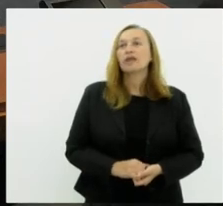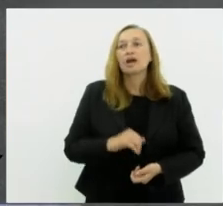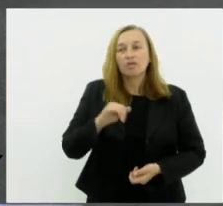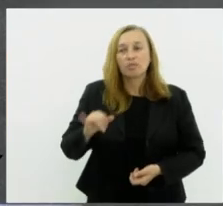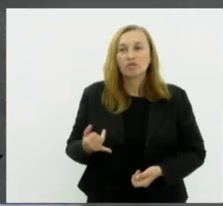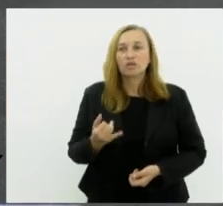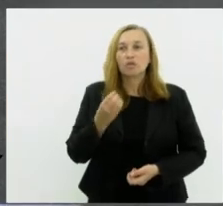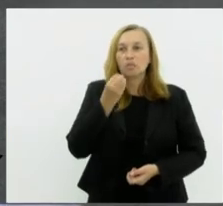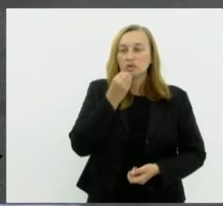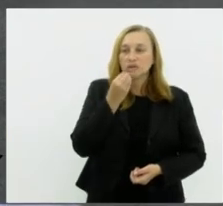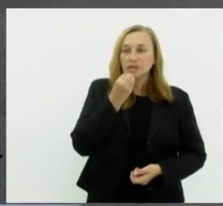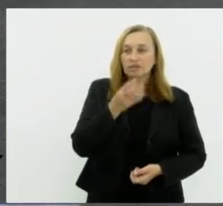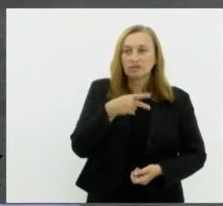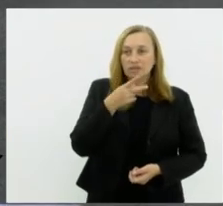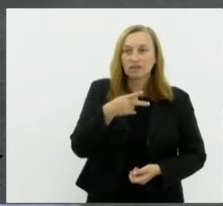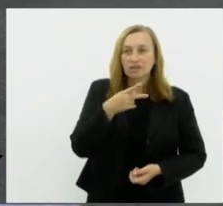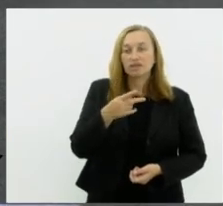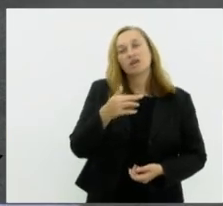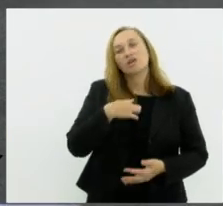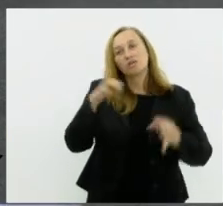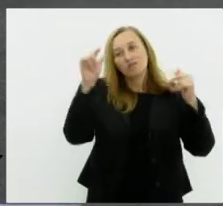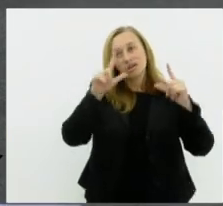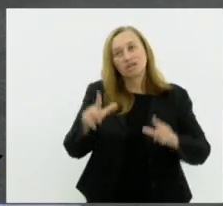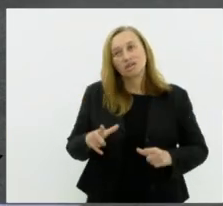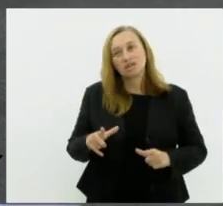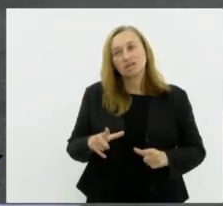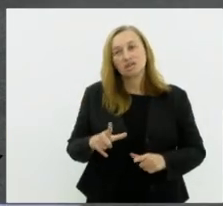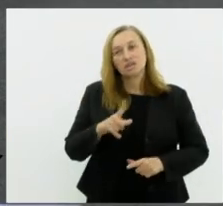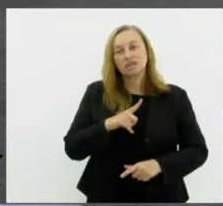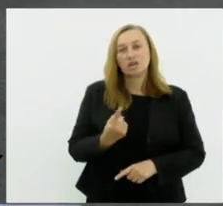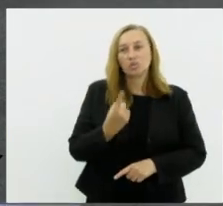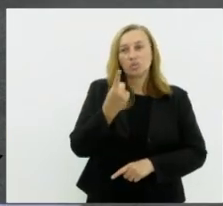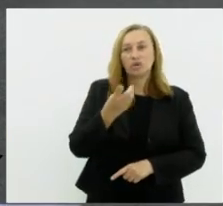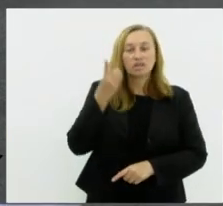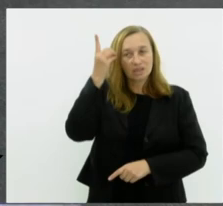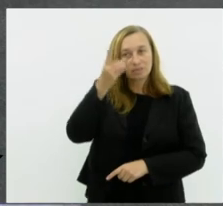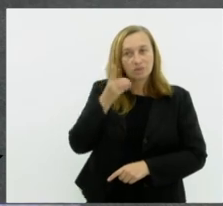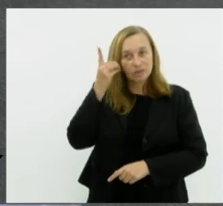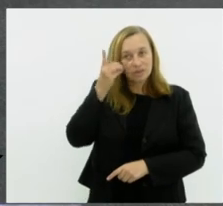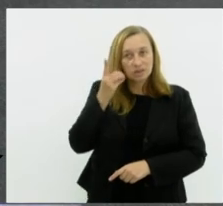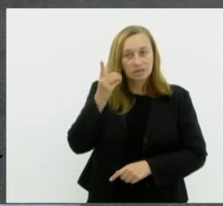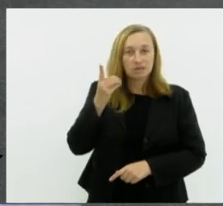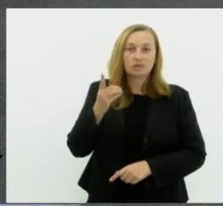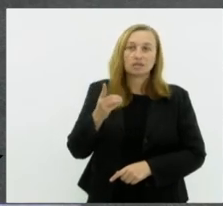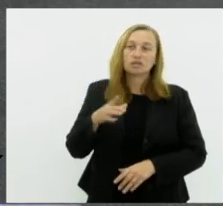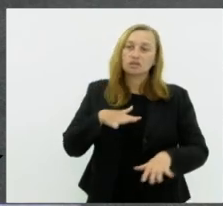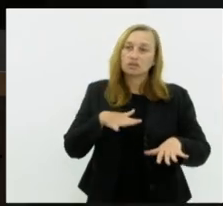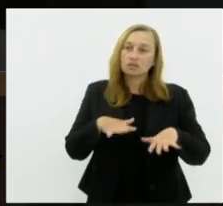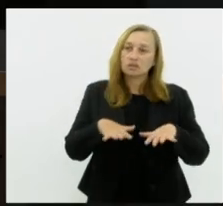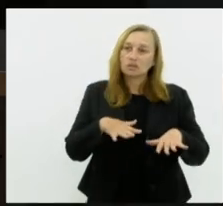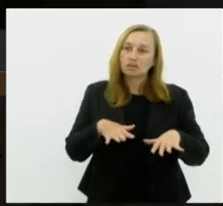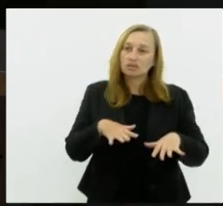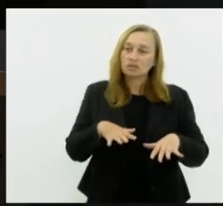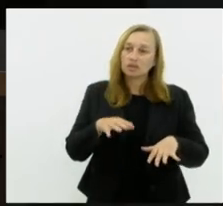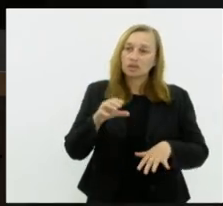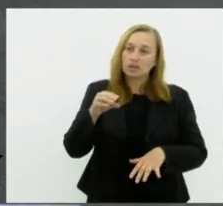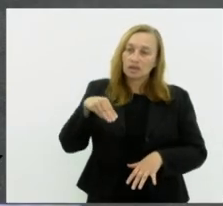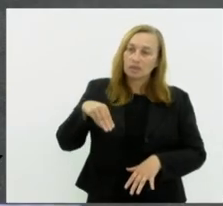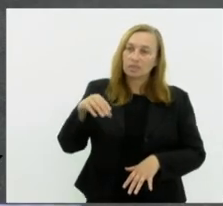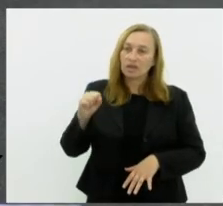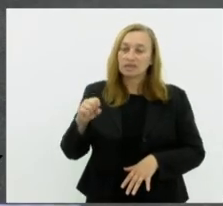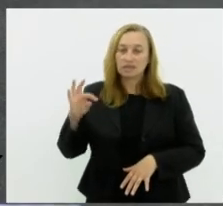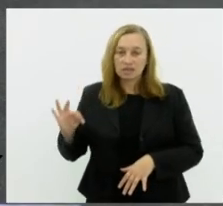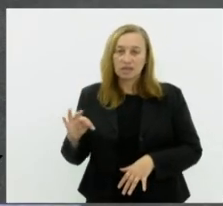aproveitar a oportunidade de dizer que fico muito feliz de ter uma deputada oriunda do Movimento Sem Terra presidindo essa